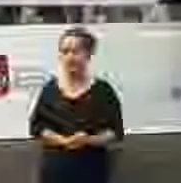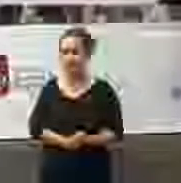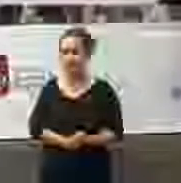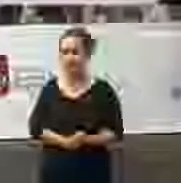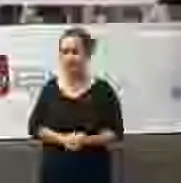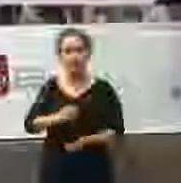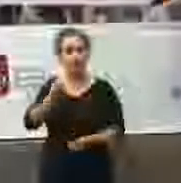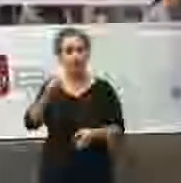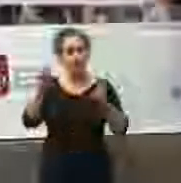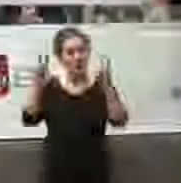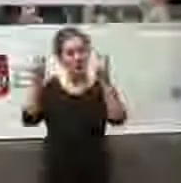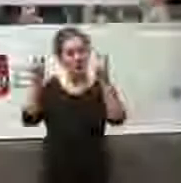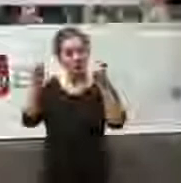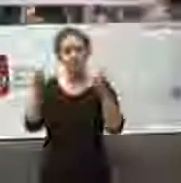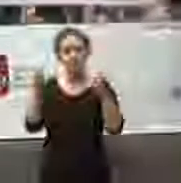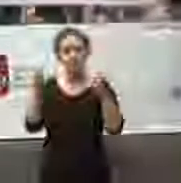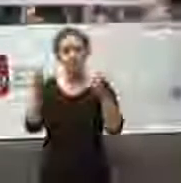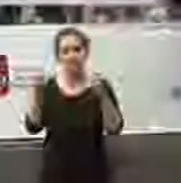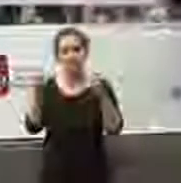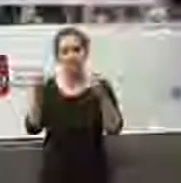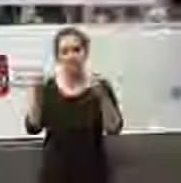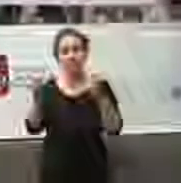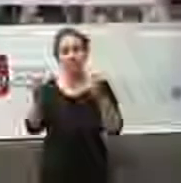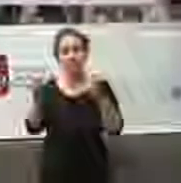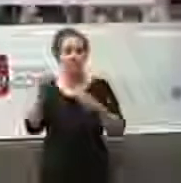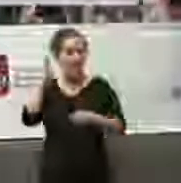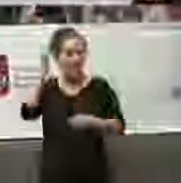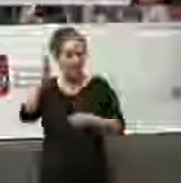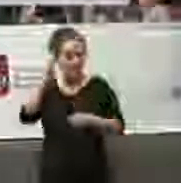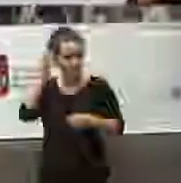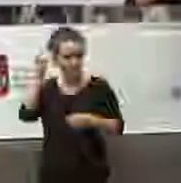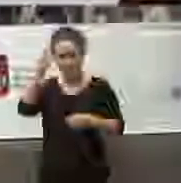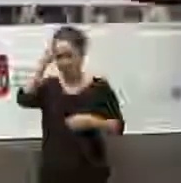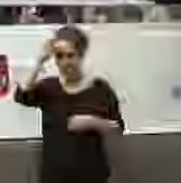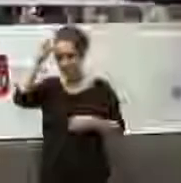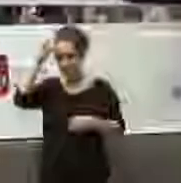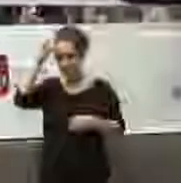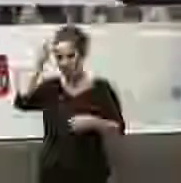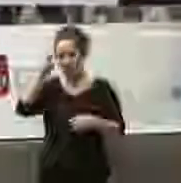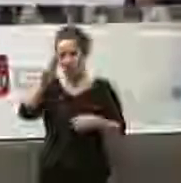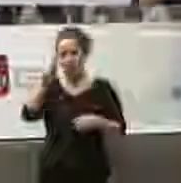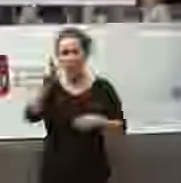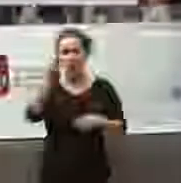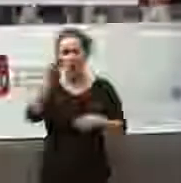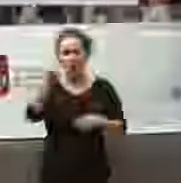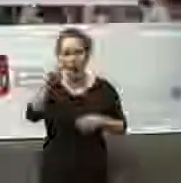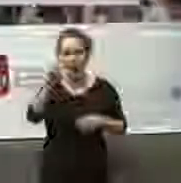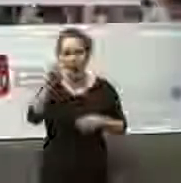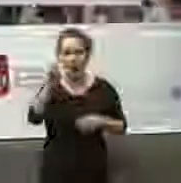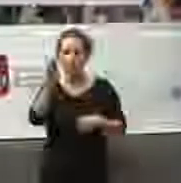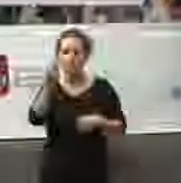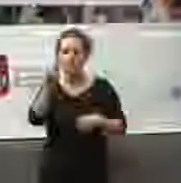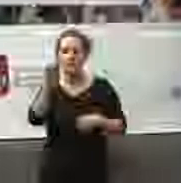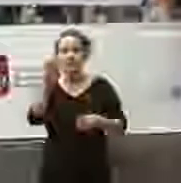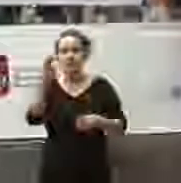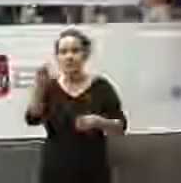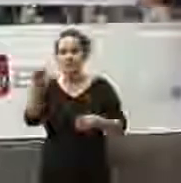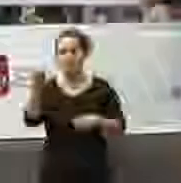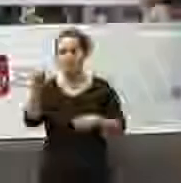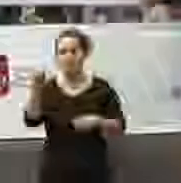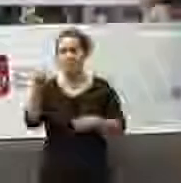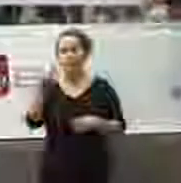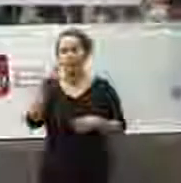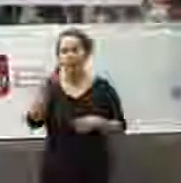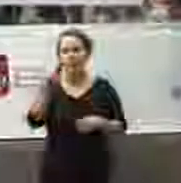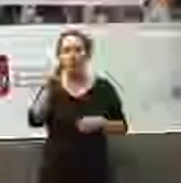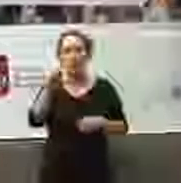aqui tem como palestrante o doutor humberto lucena pereira da